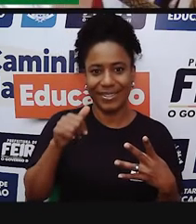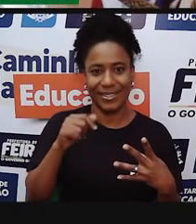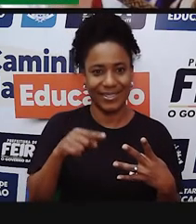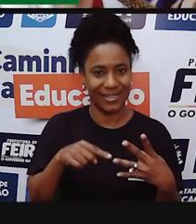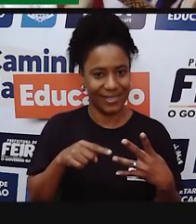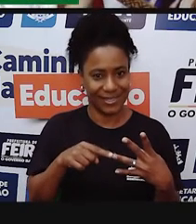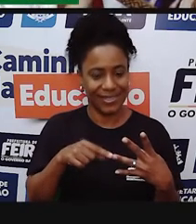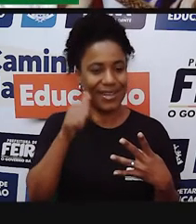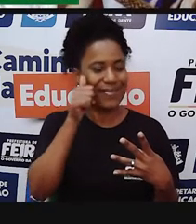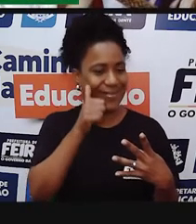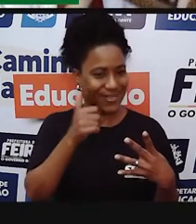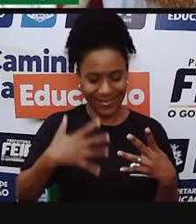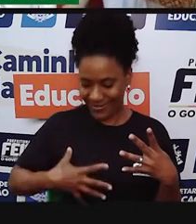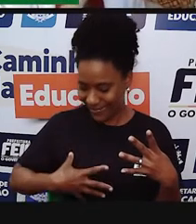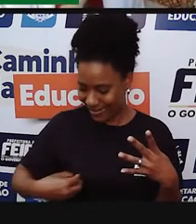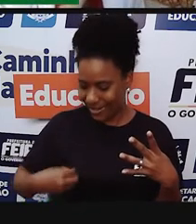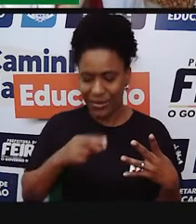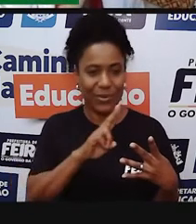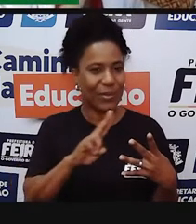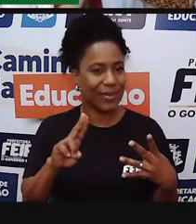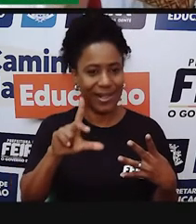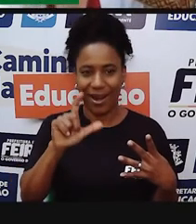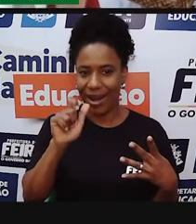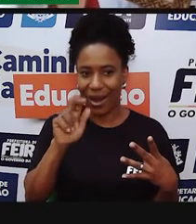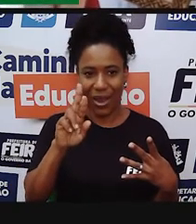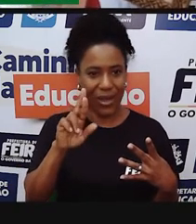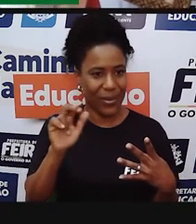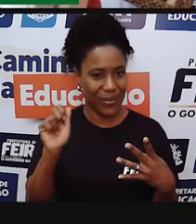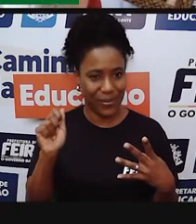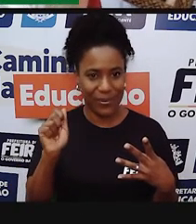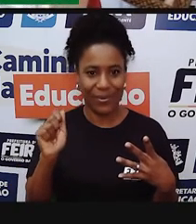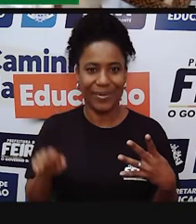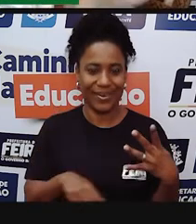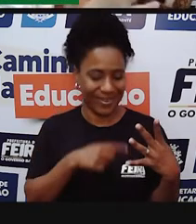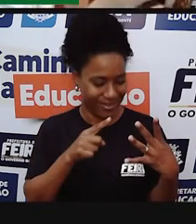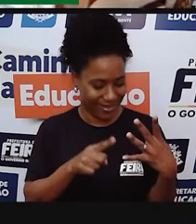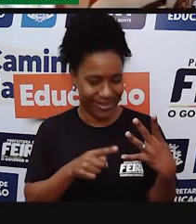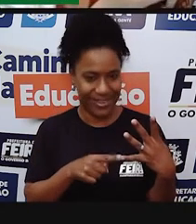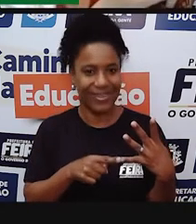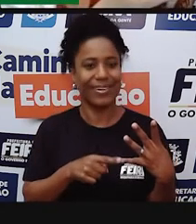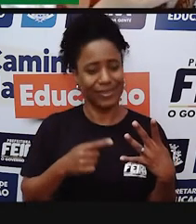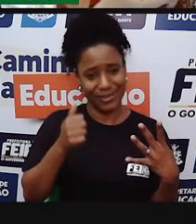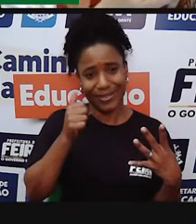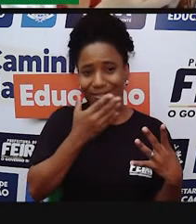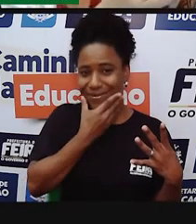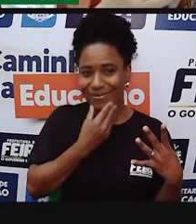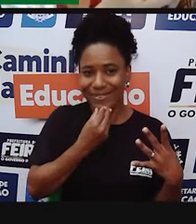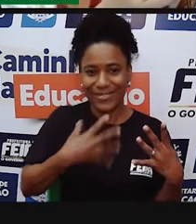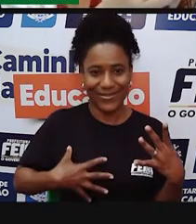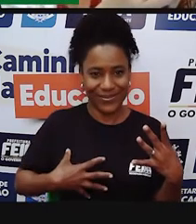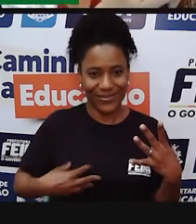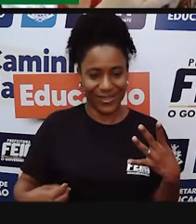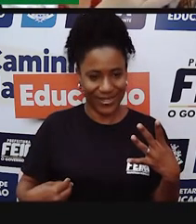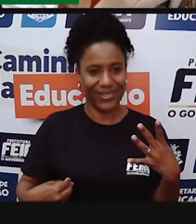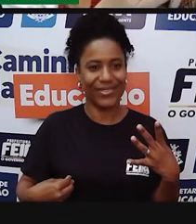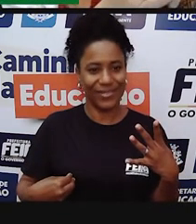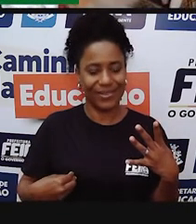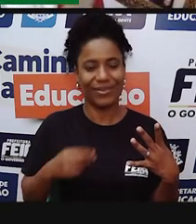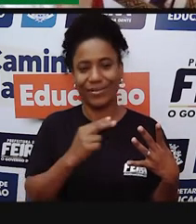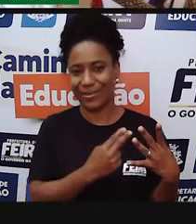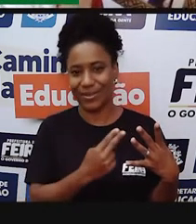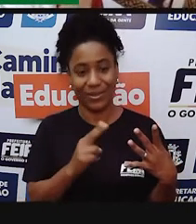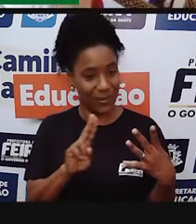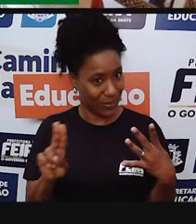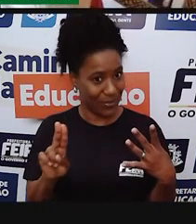Essa é minha filha o nome dela é Laura é uma das mais só isso